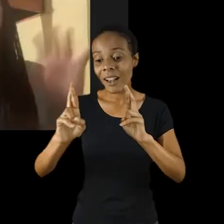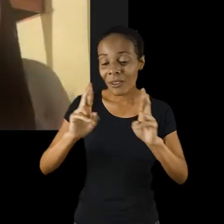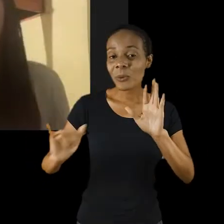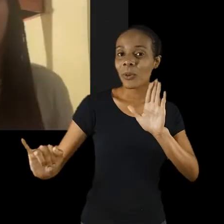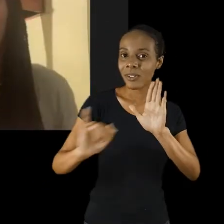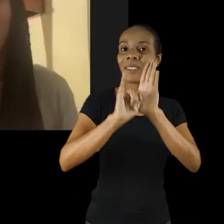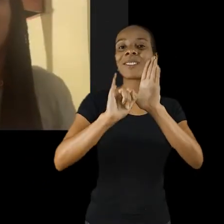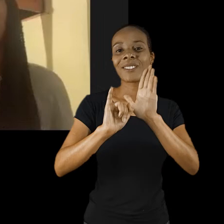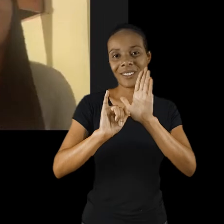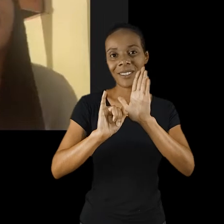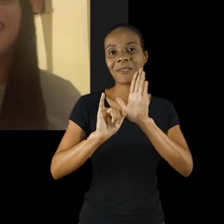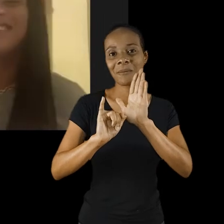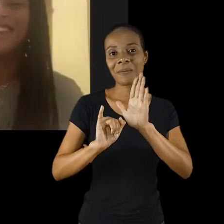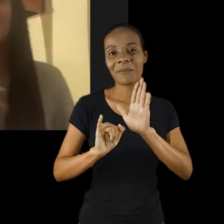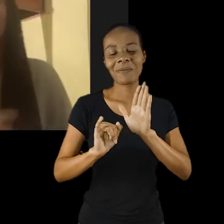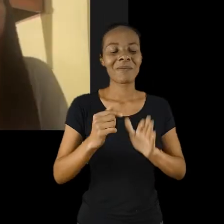Eu te amo.